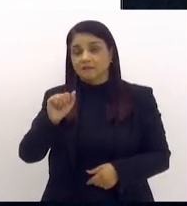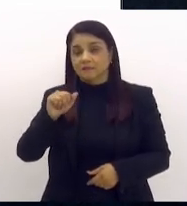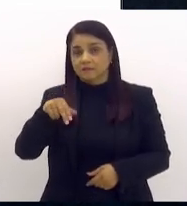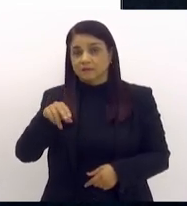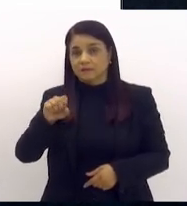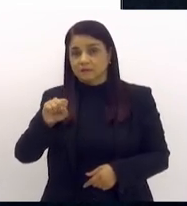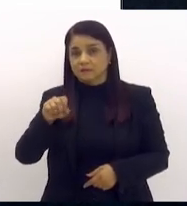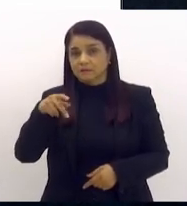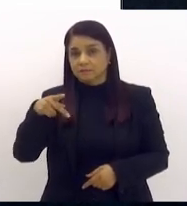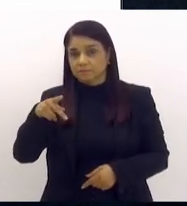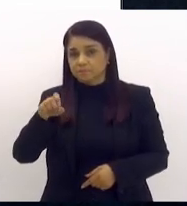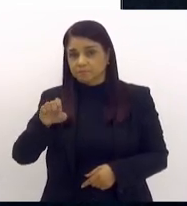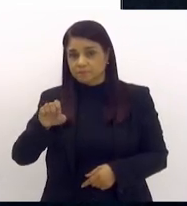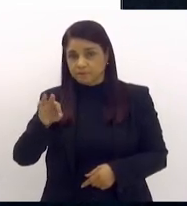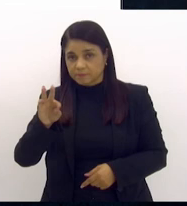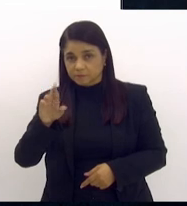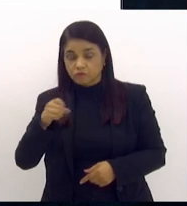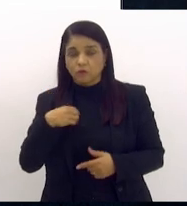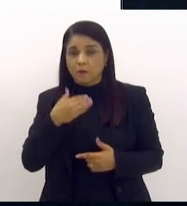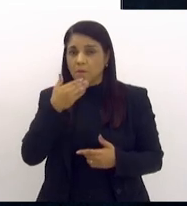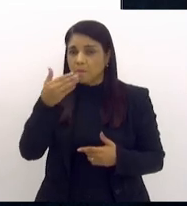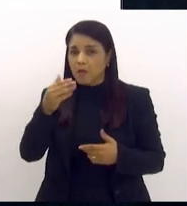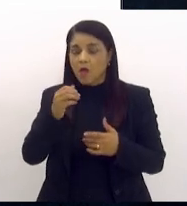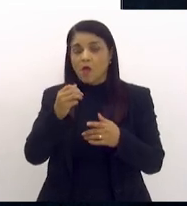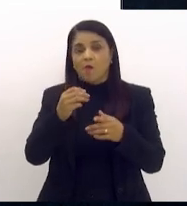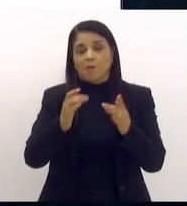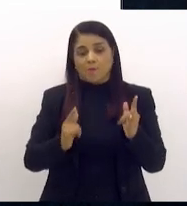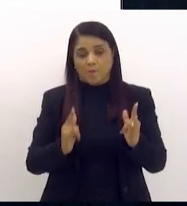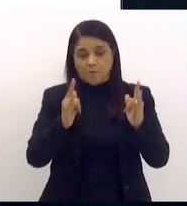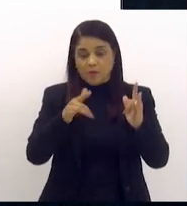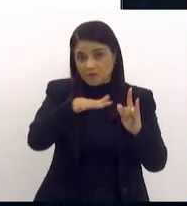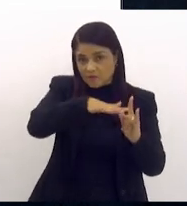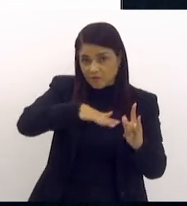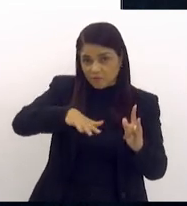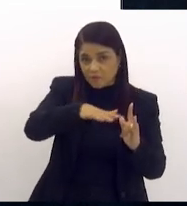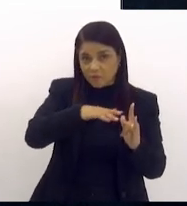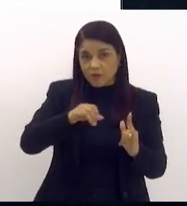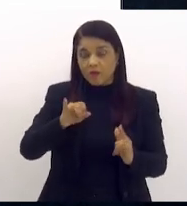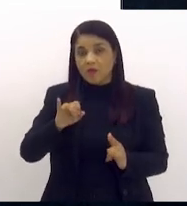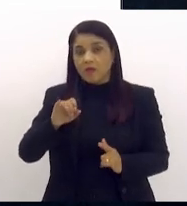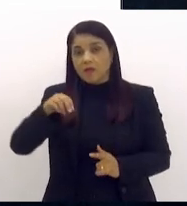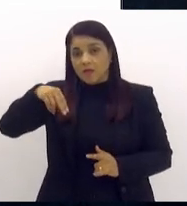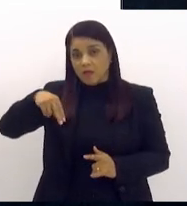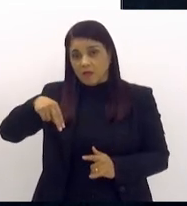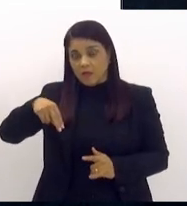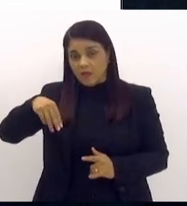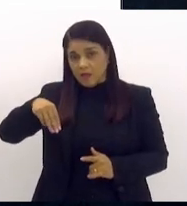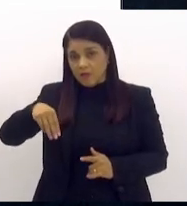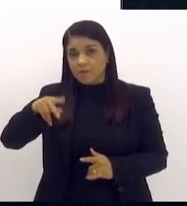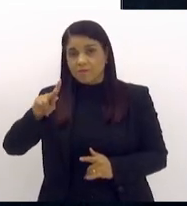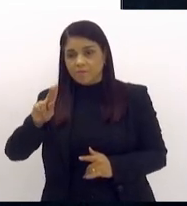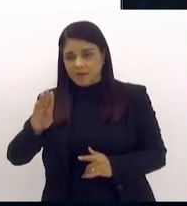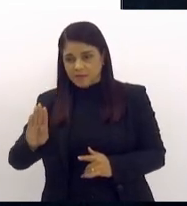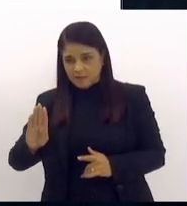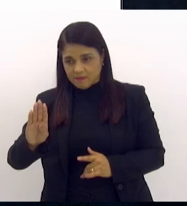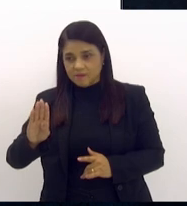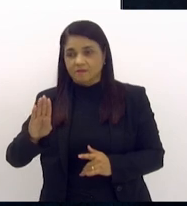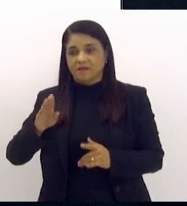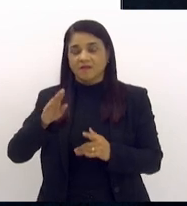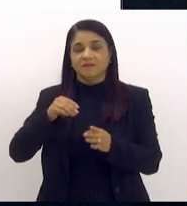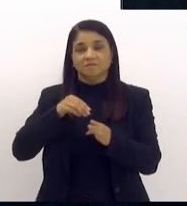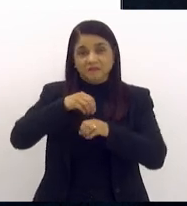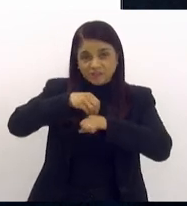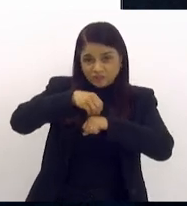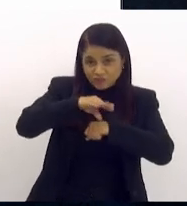encomendar né Por exemplo uma plataforma eh a a NP indica mas é ela que de fato vai Enfim fazer